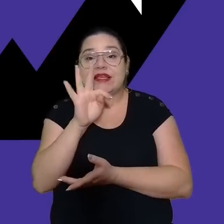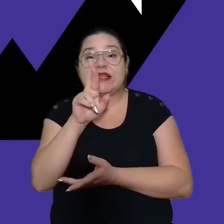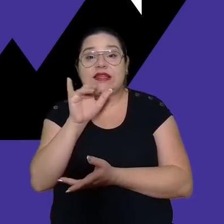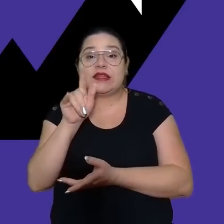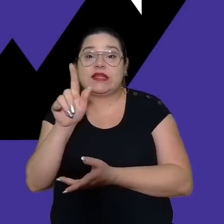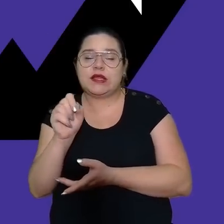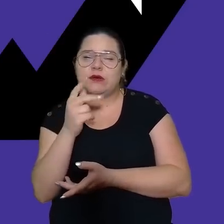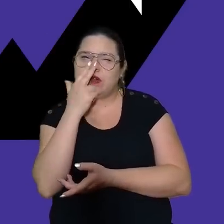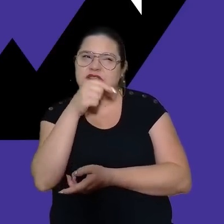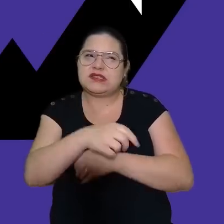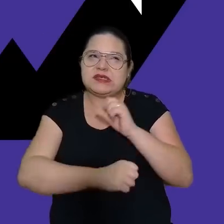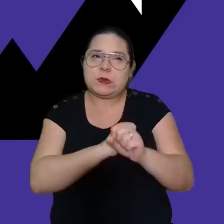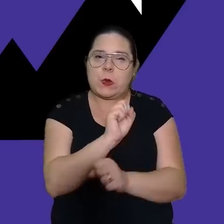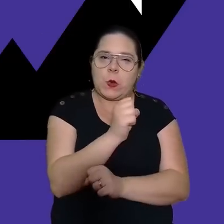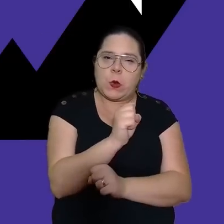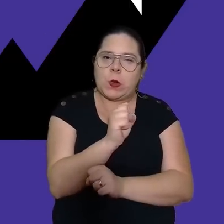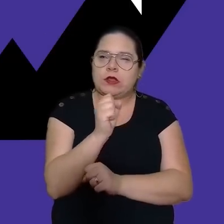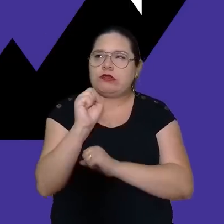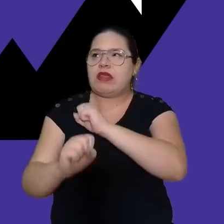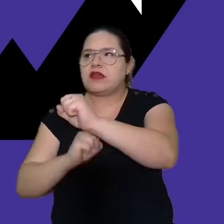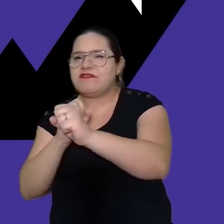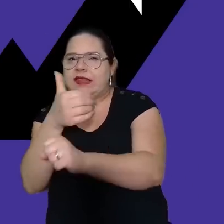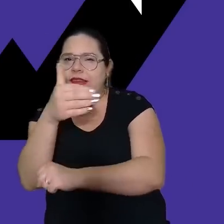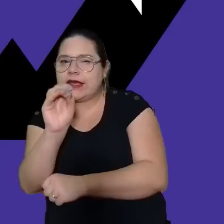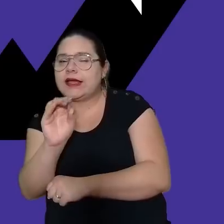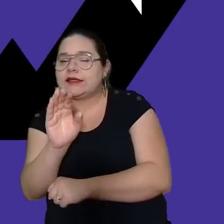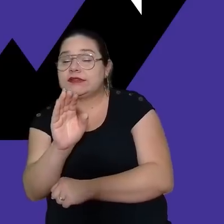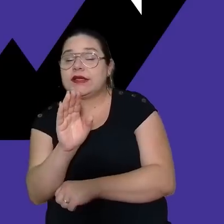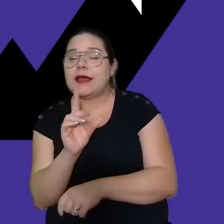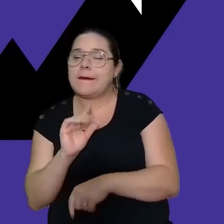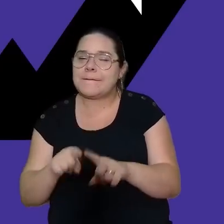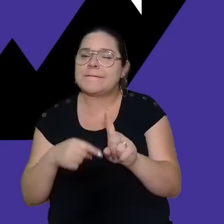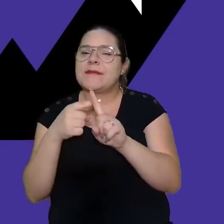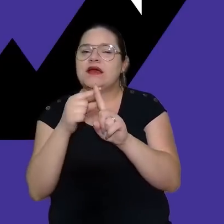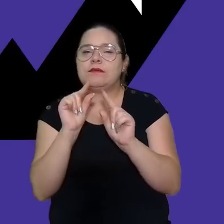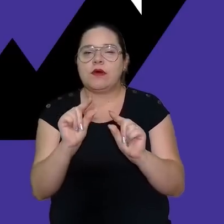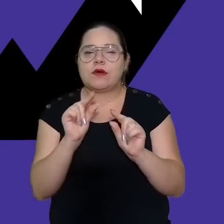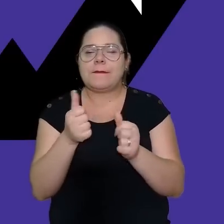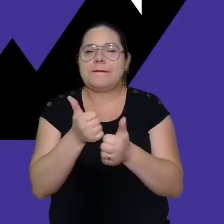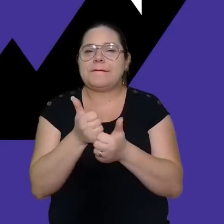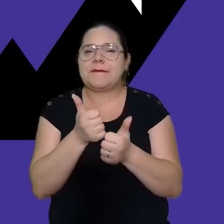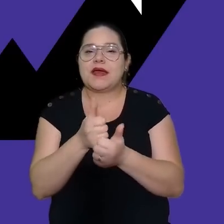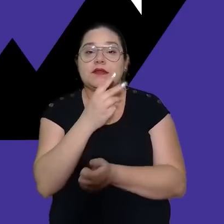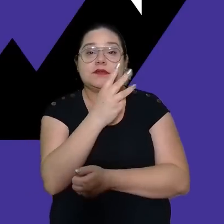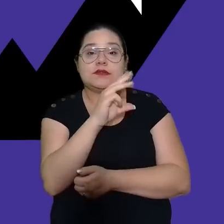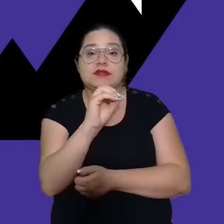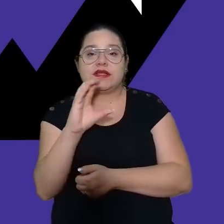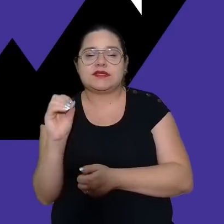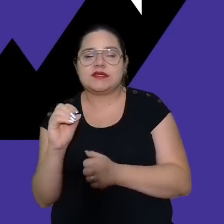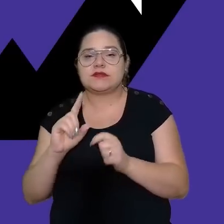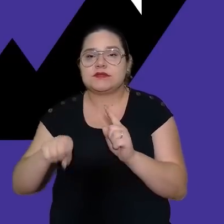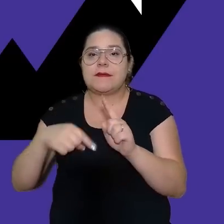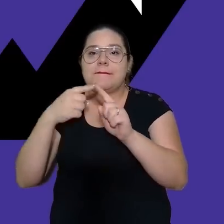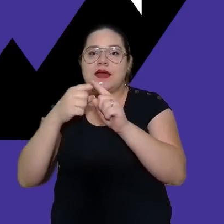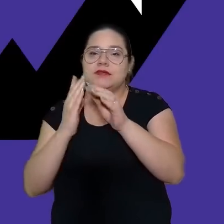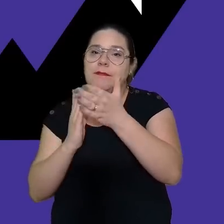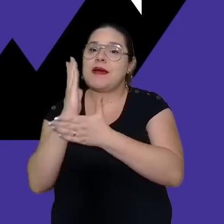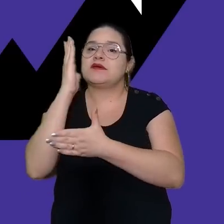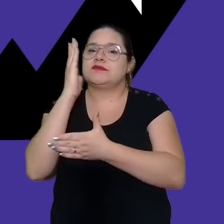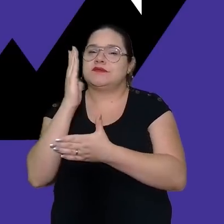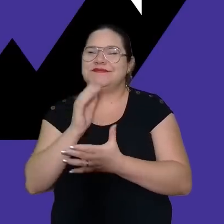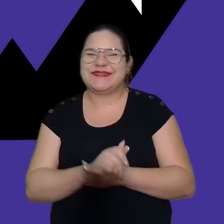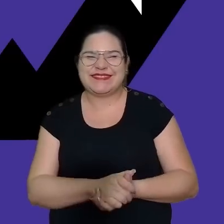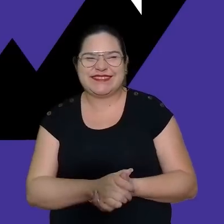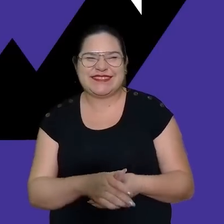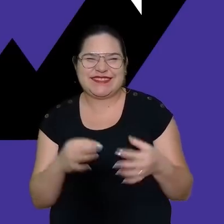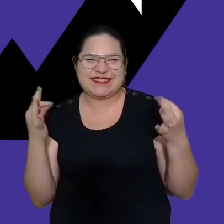uns 10, e mais um pouco aí que a gente chega muito próximo dos 300 e passando em breve. Perfeito, então eu